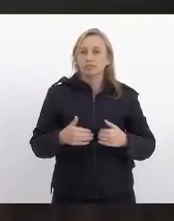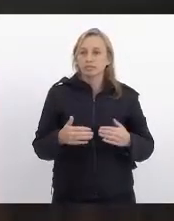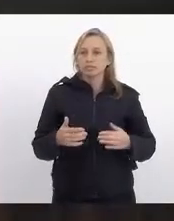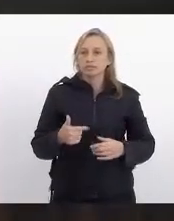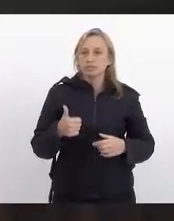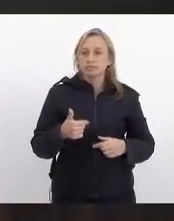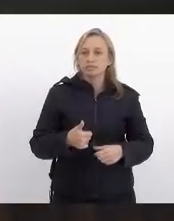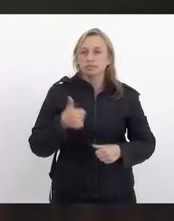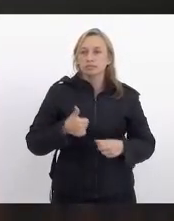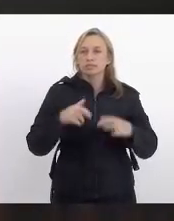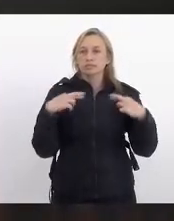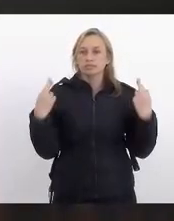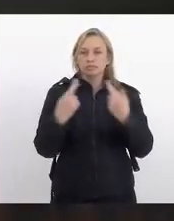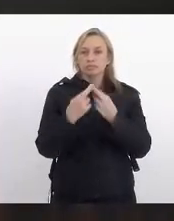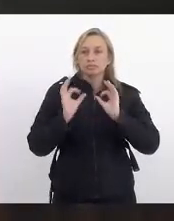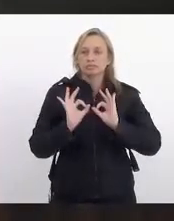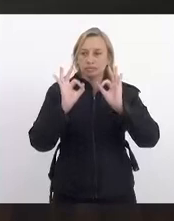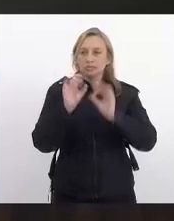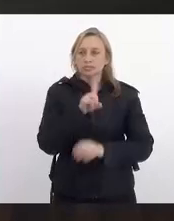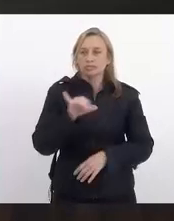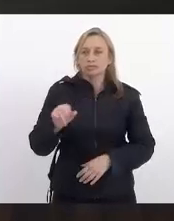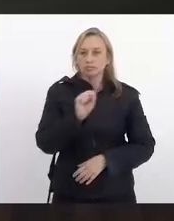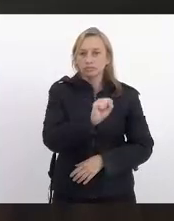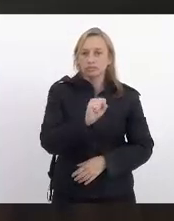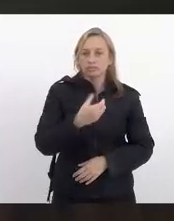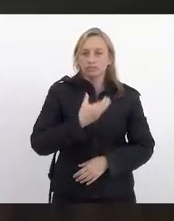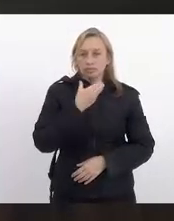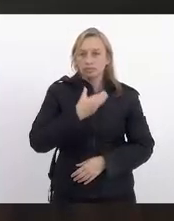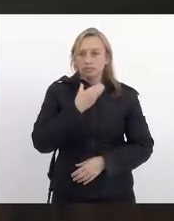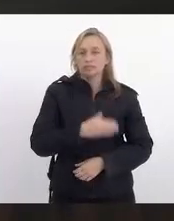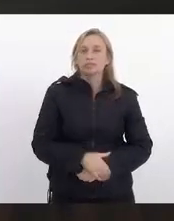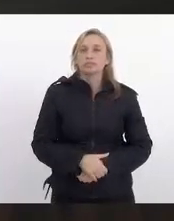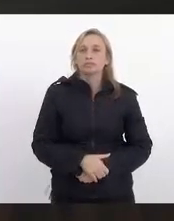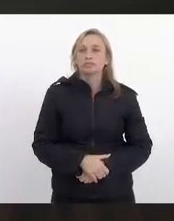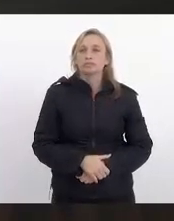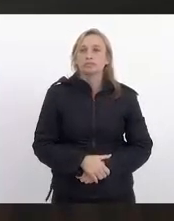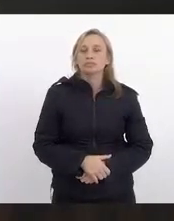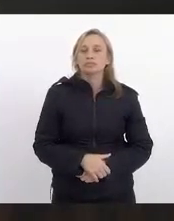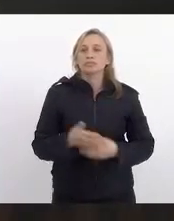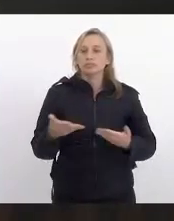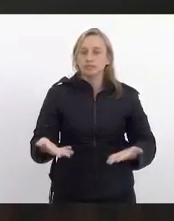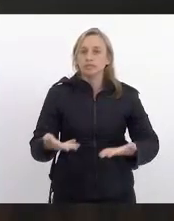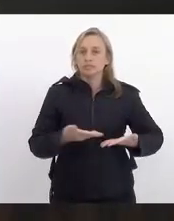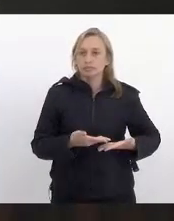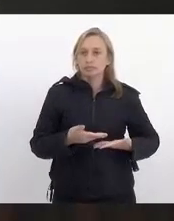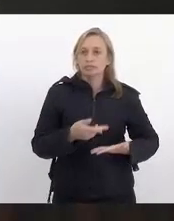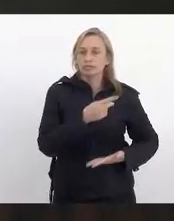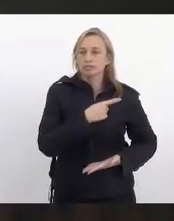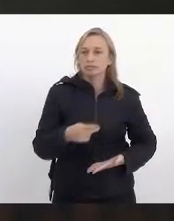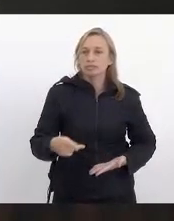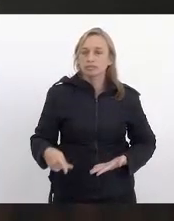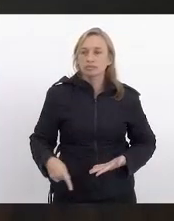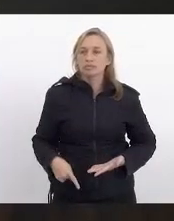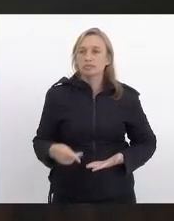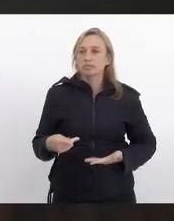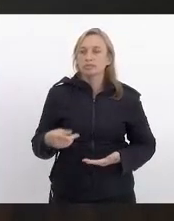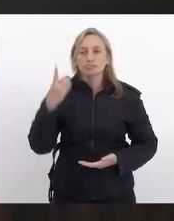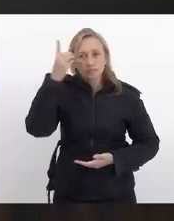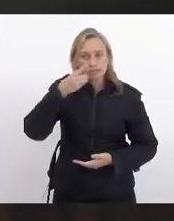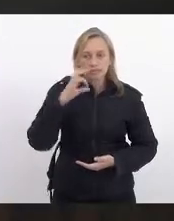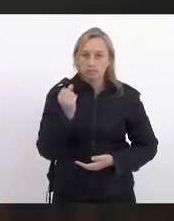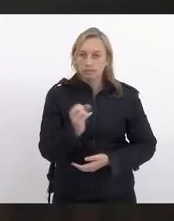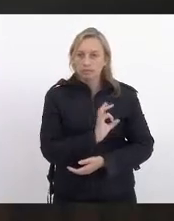aberto a sessão 1ª sessão extraordinária do dia oito de dezembro a presidência convida a nobre deputada